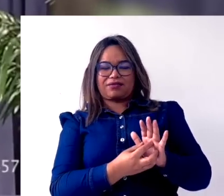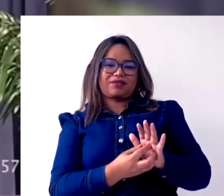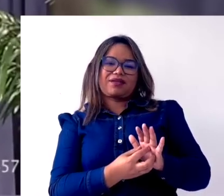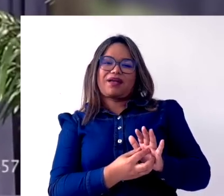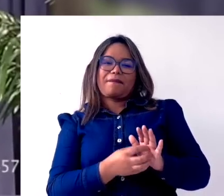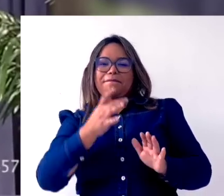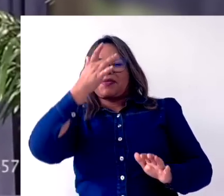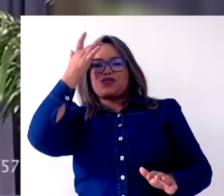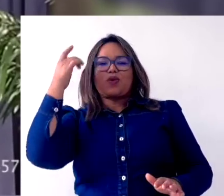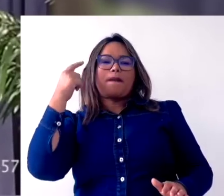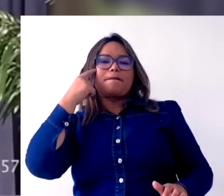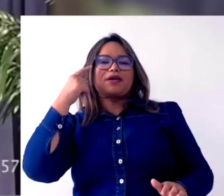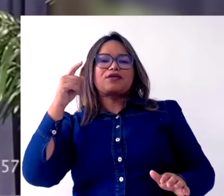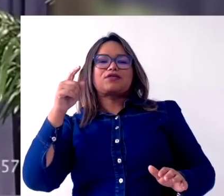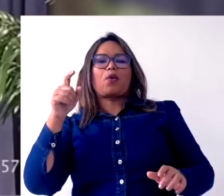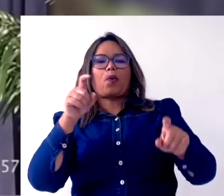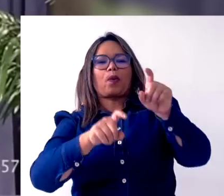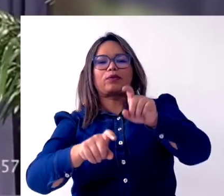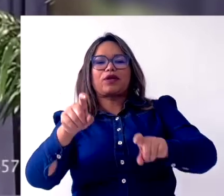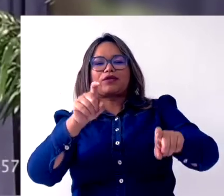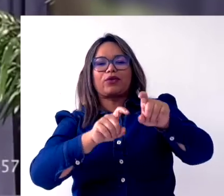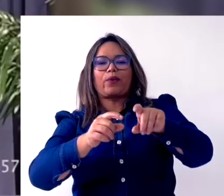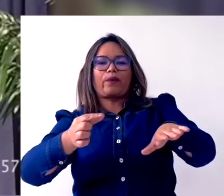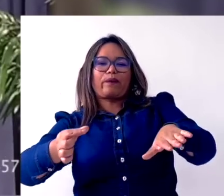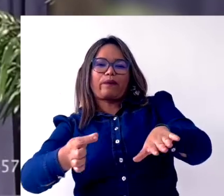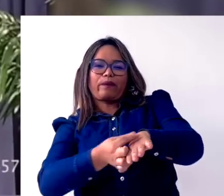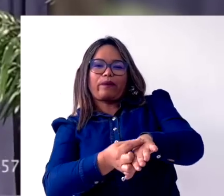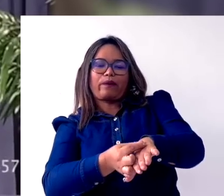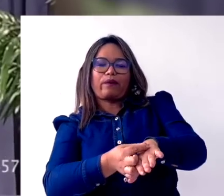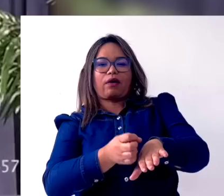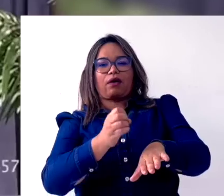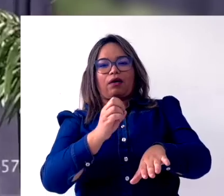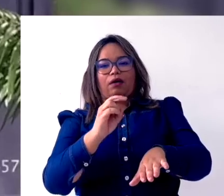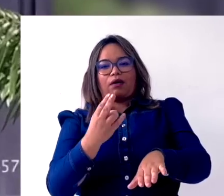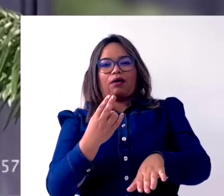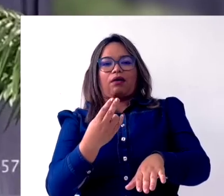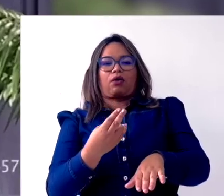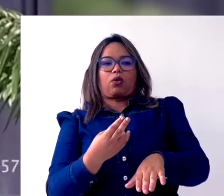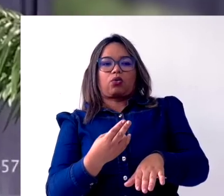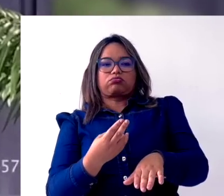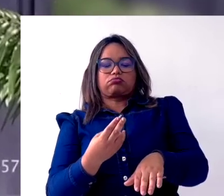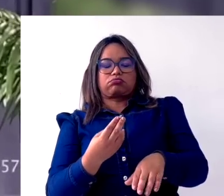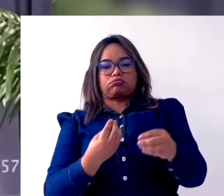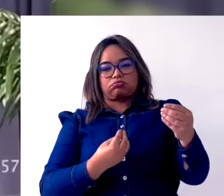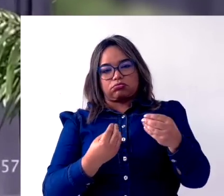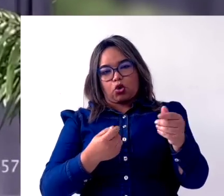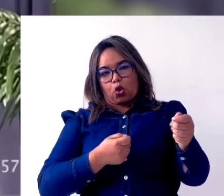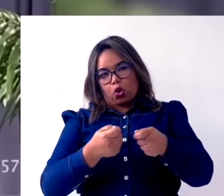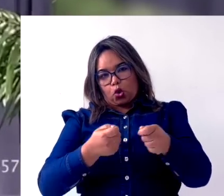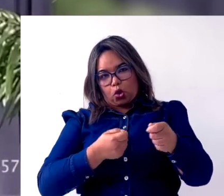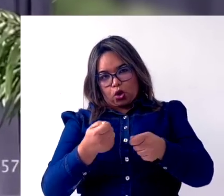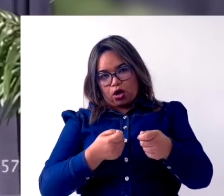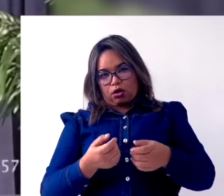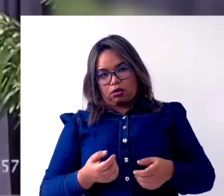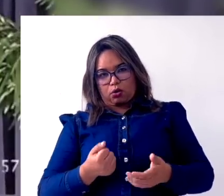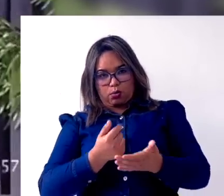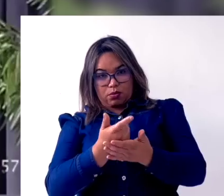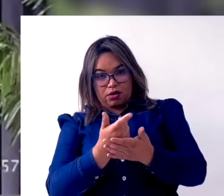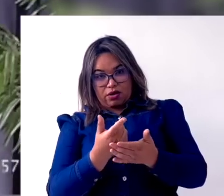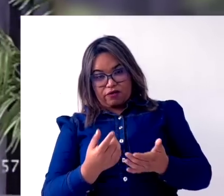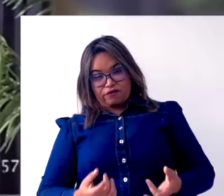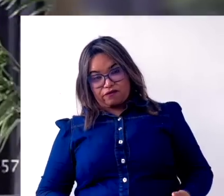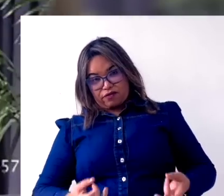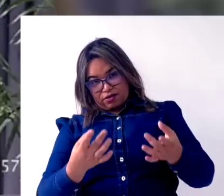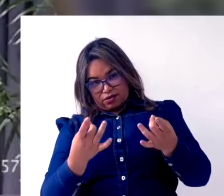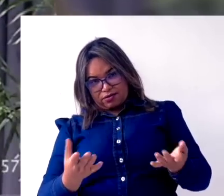do computador, um chip na mão, talvez uma forma de controlar a compra e a venda. Há aparelhos que foram criados, que podem